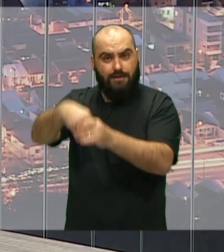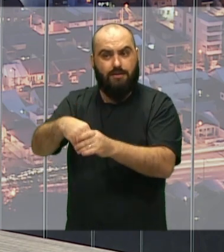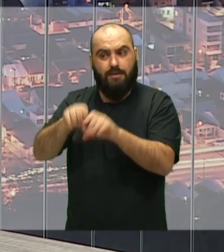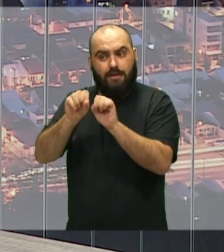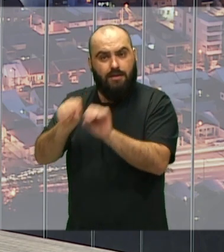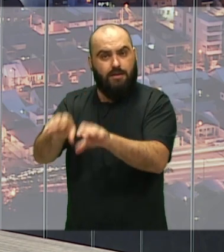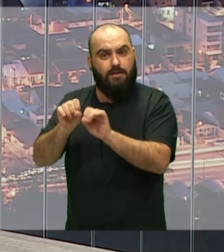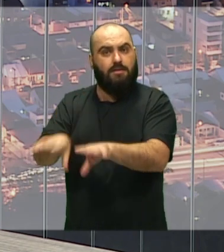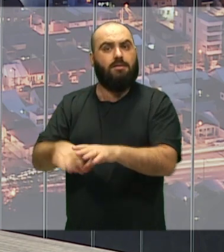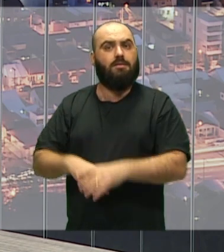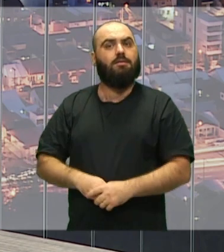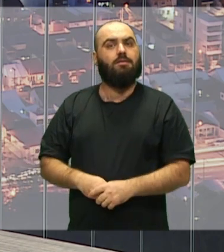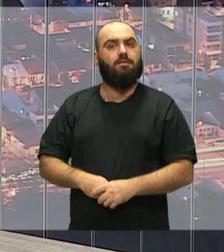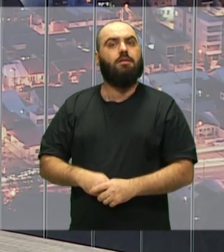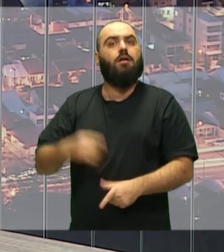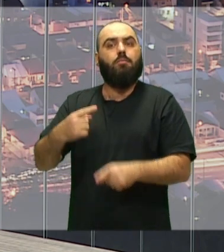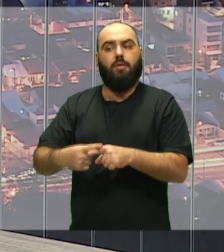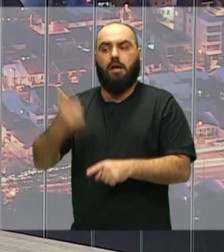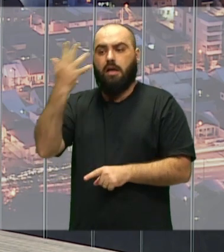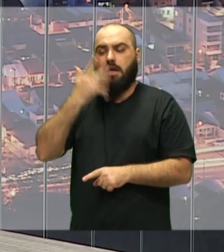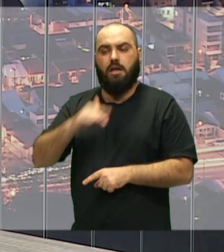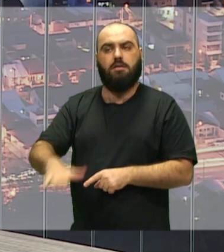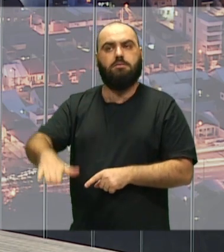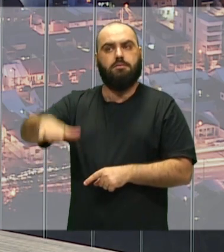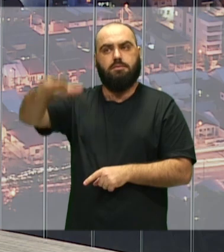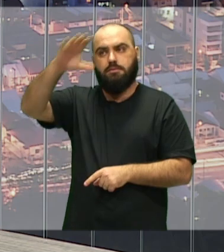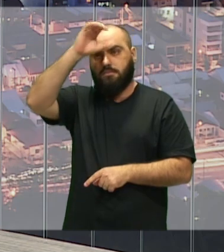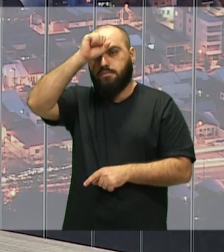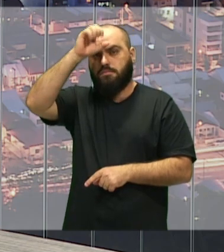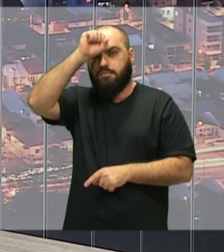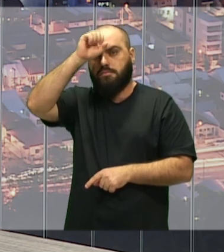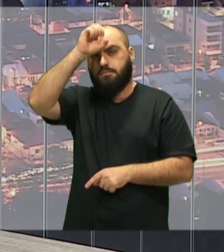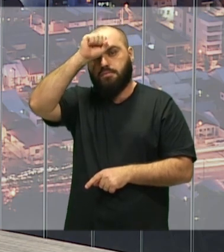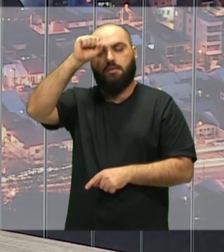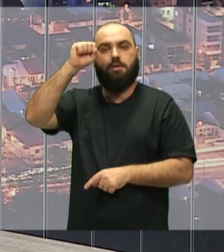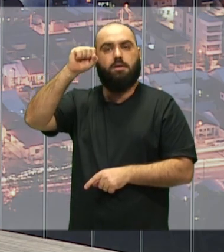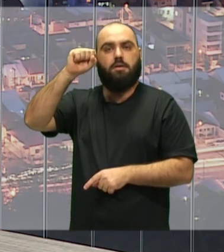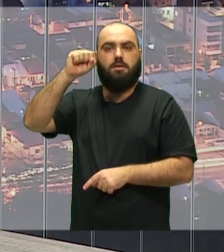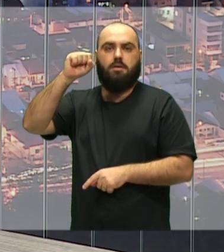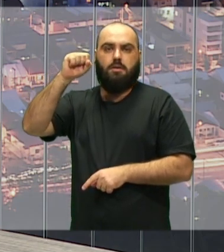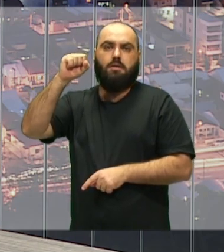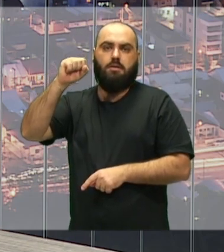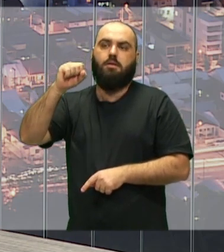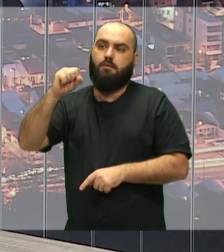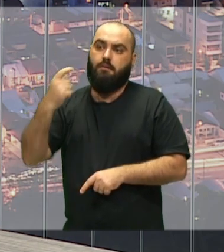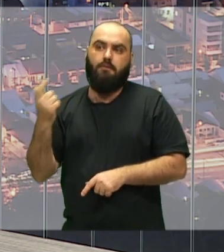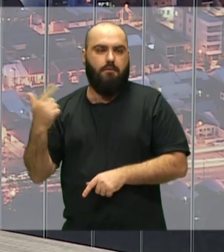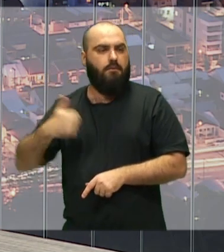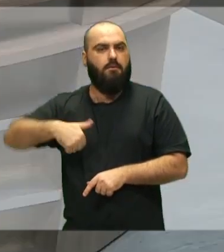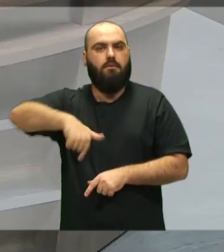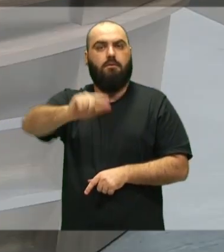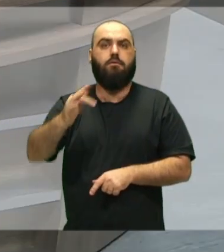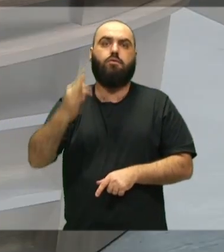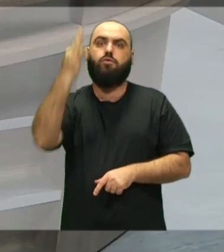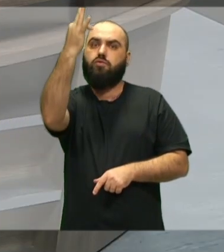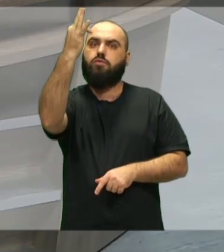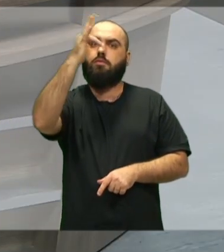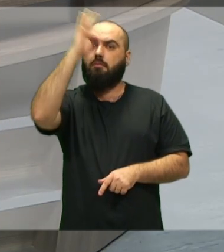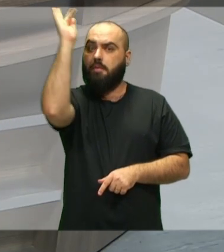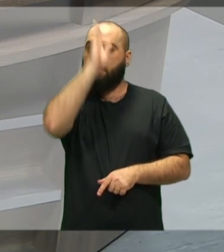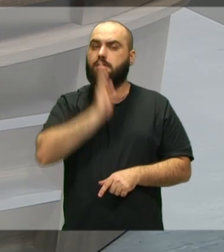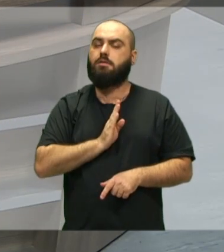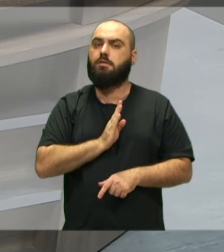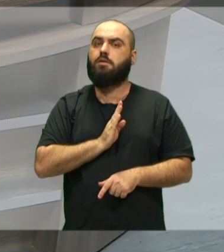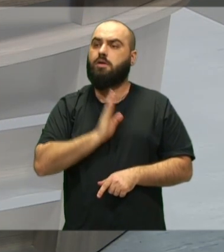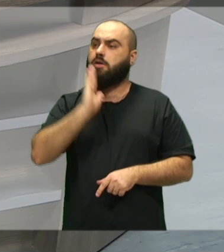as futuras gerações, as gerações que vão vir depois da gente, que vão assumir o país, que eles já tenham